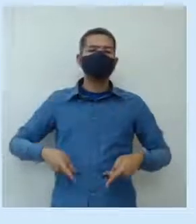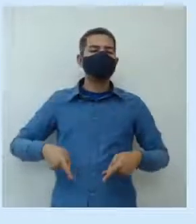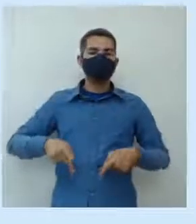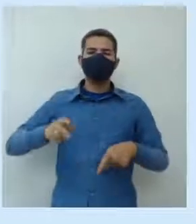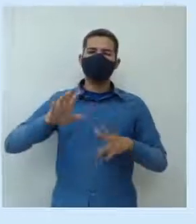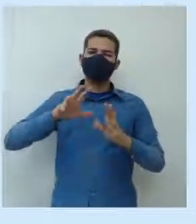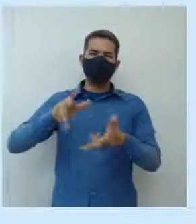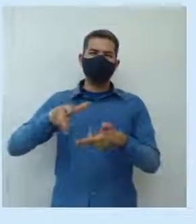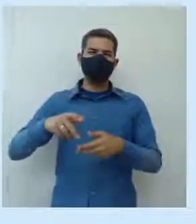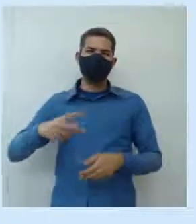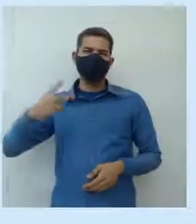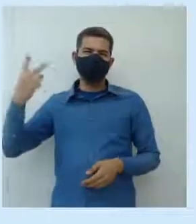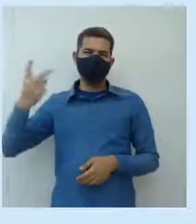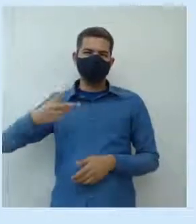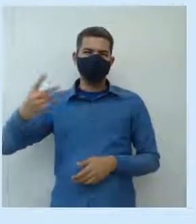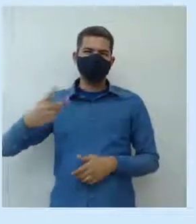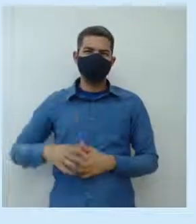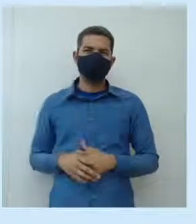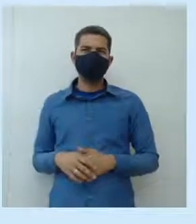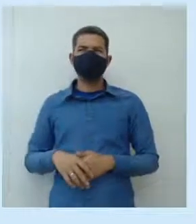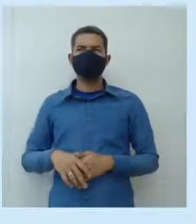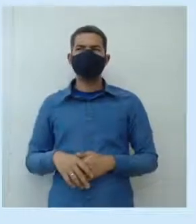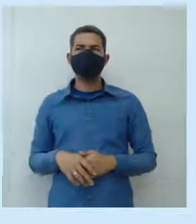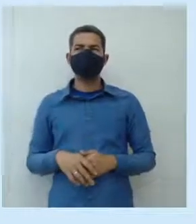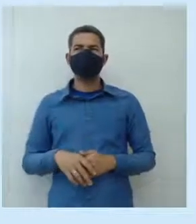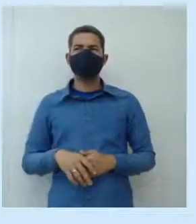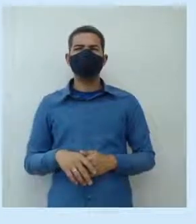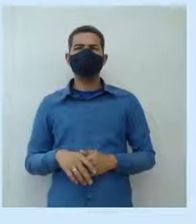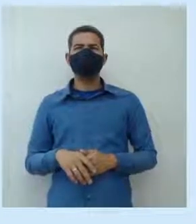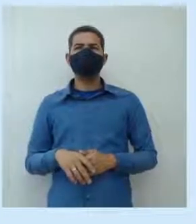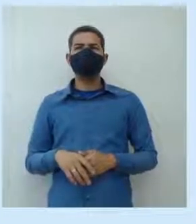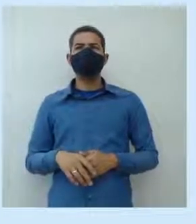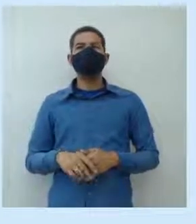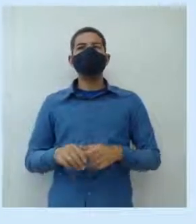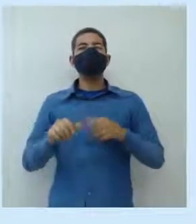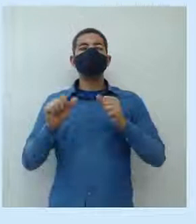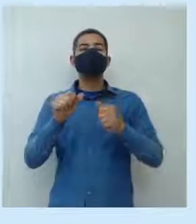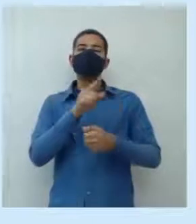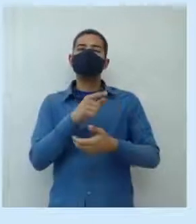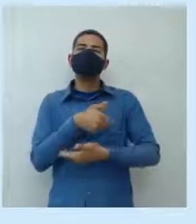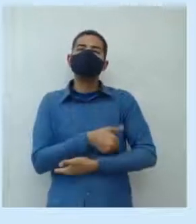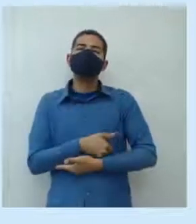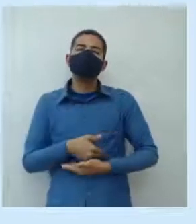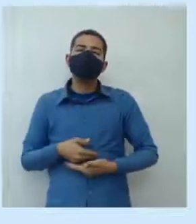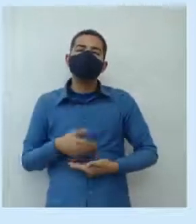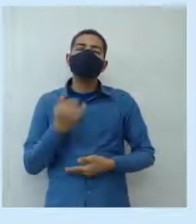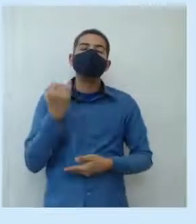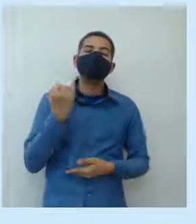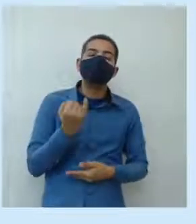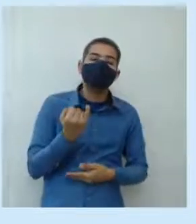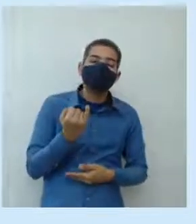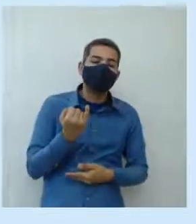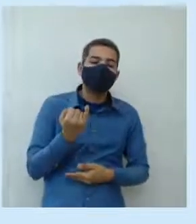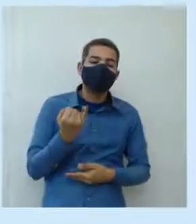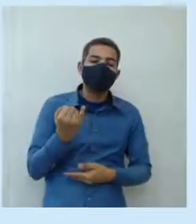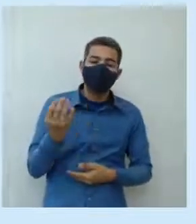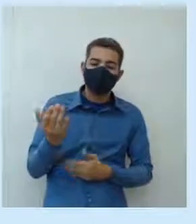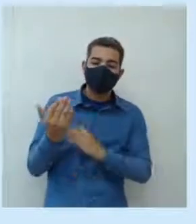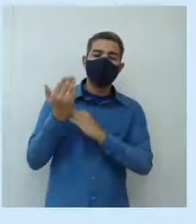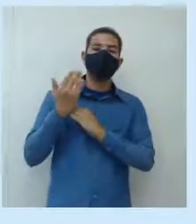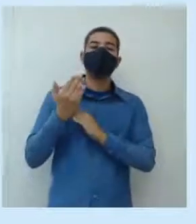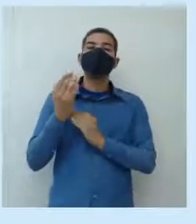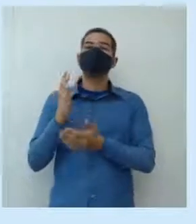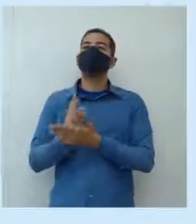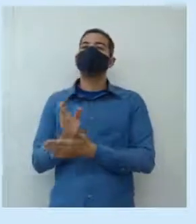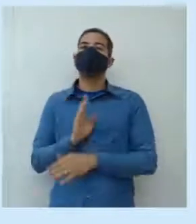Primeiro ponto. Segundo, tem potencial de acabar com os problemas relativos à desnutrição. O terceiro